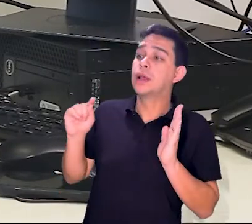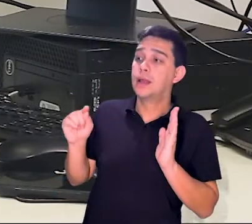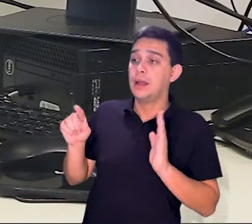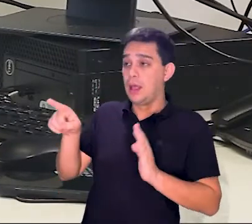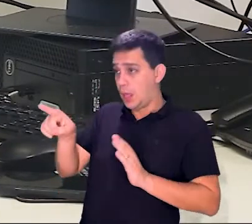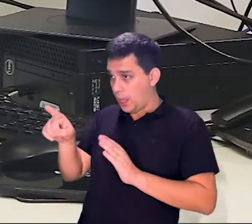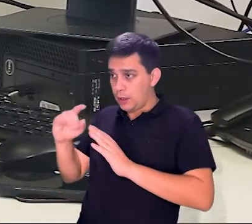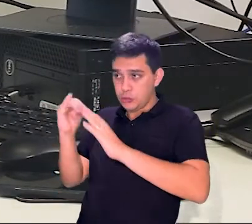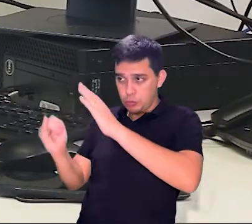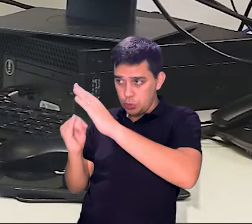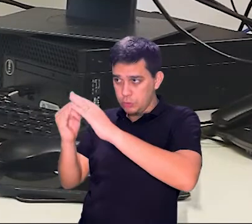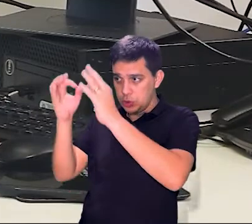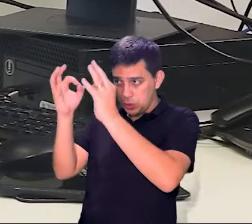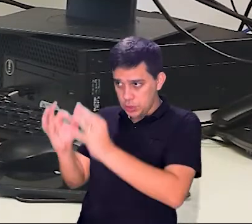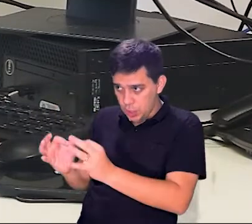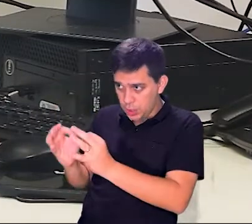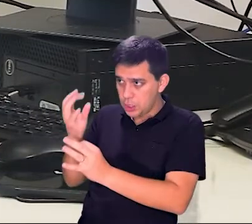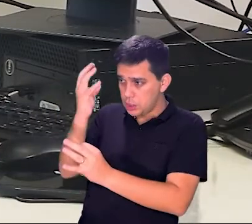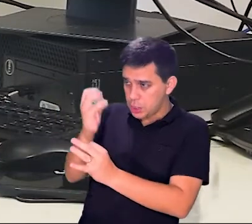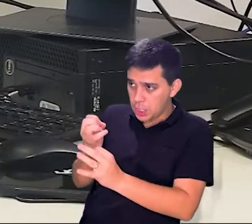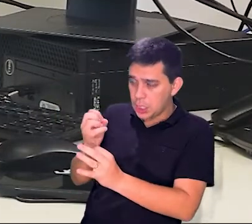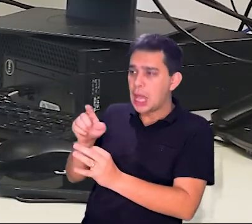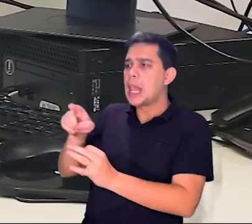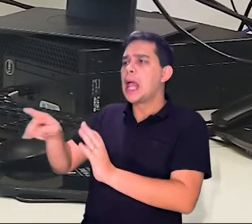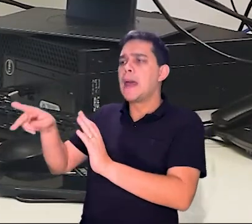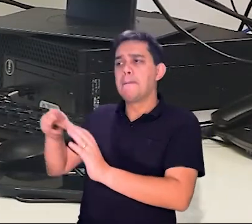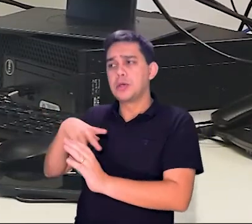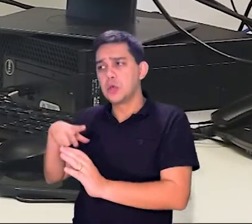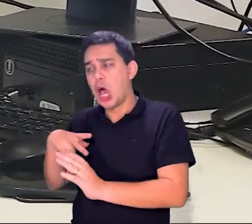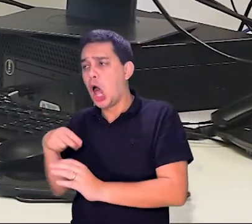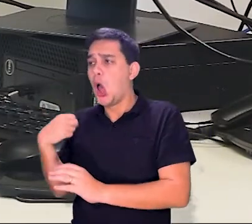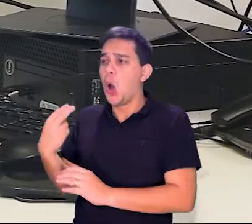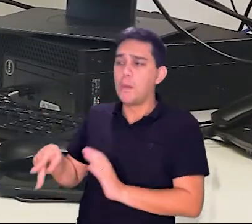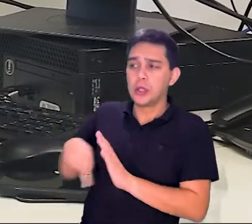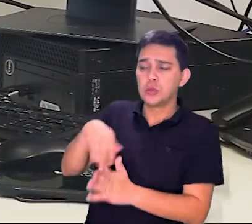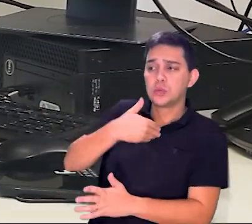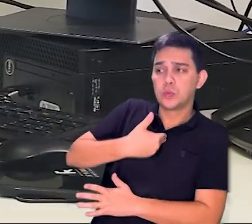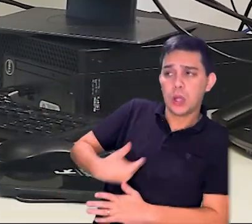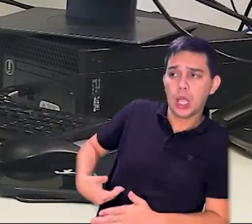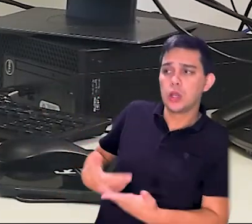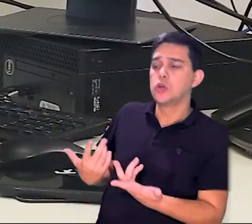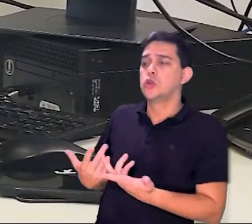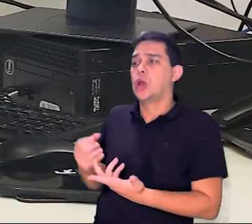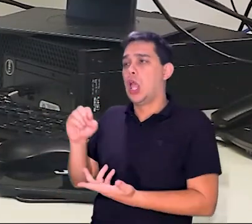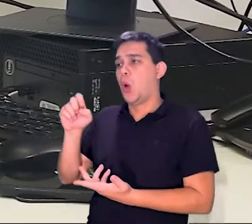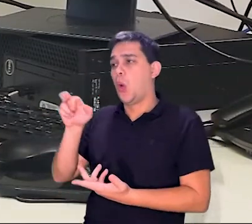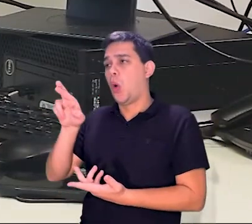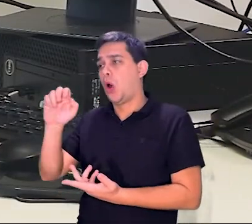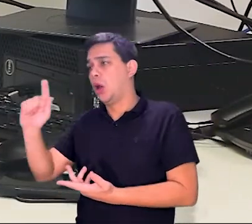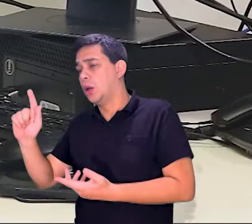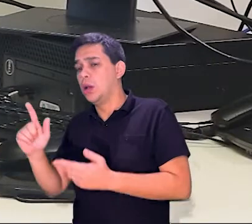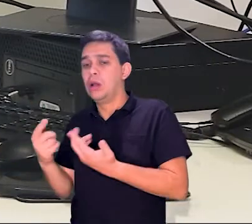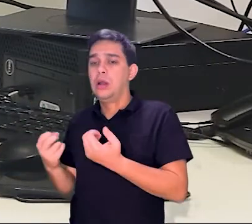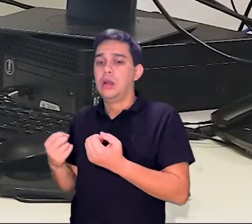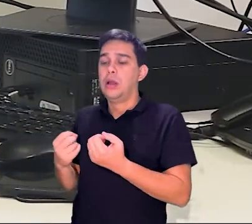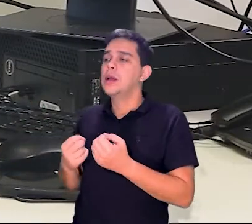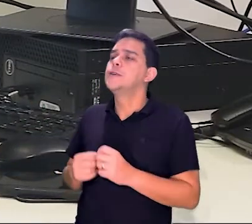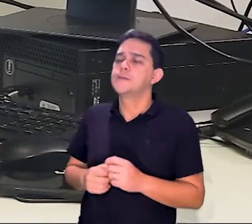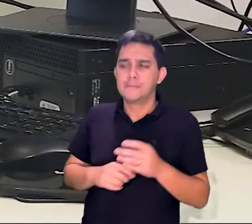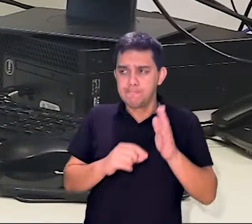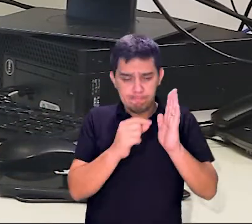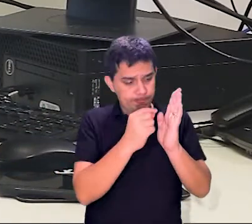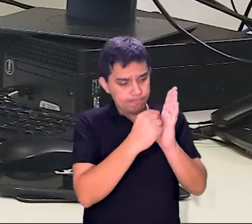formalmente constituída, se é uma instituição pública, privada, né? Ele busca saber também os seus recursos